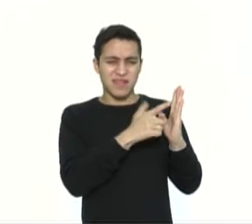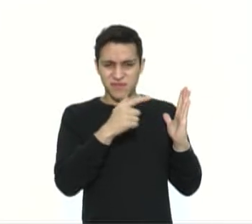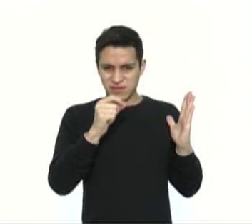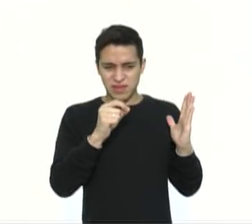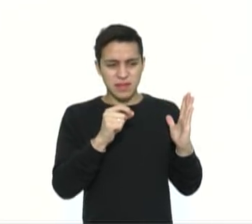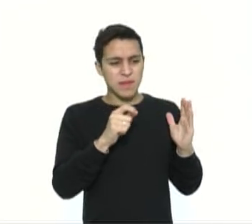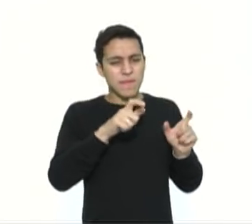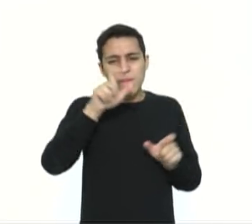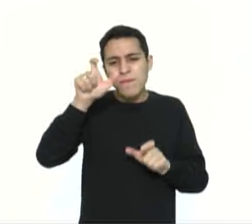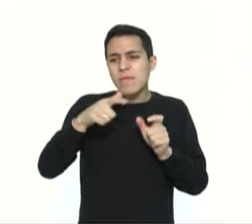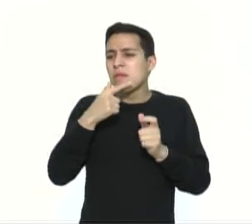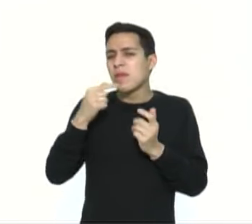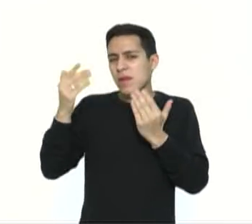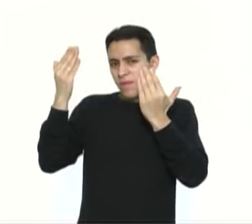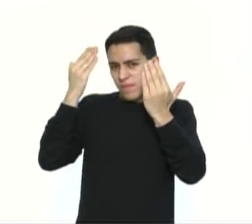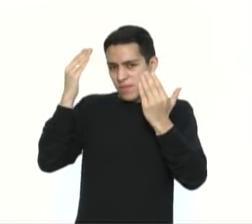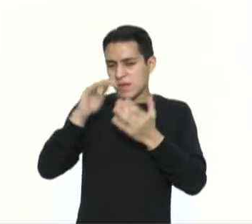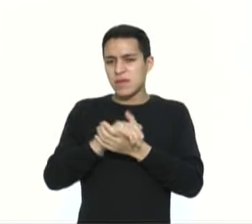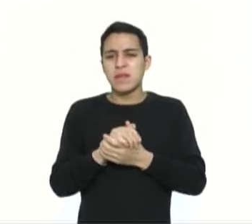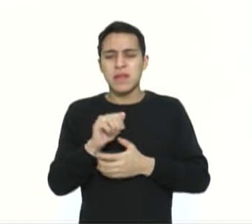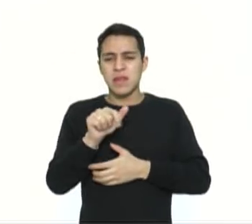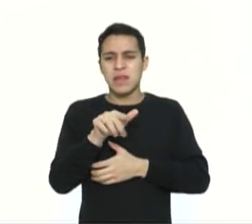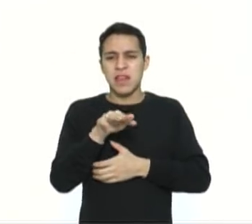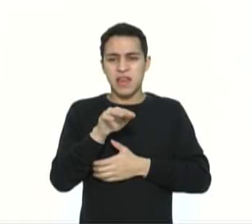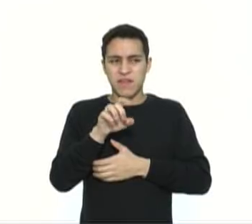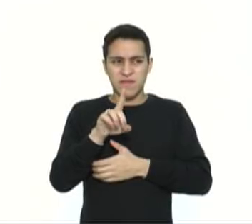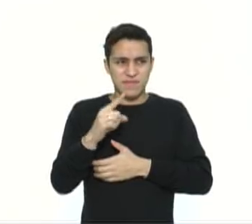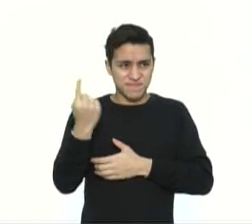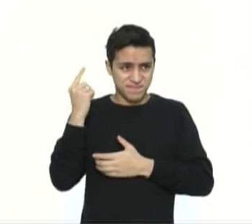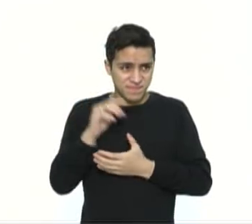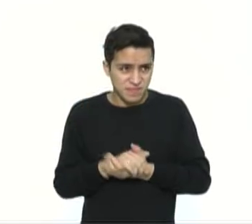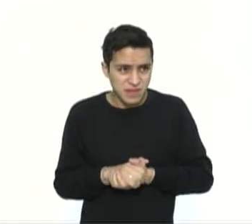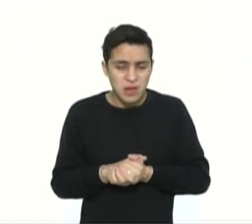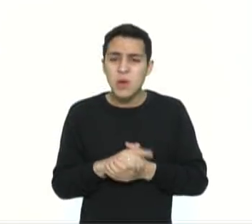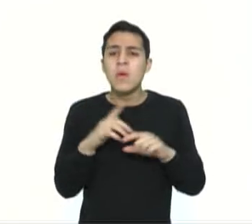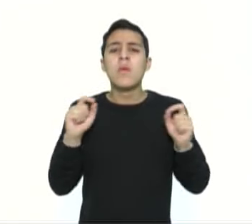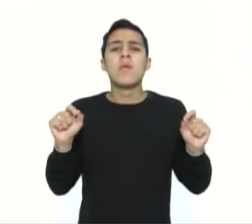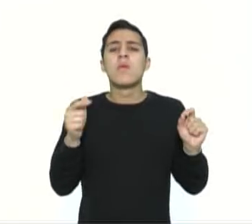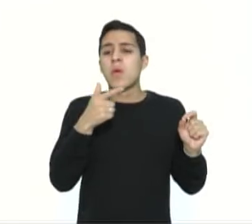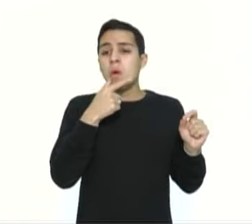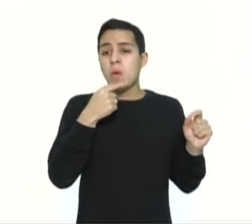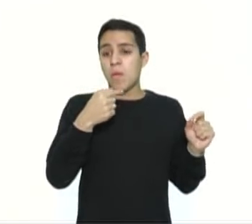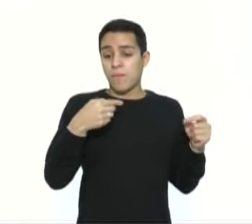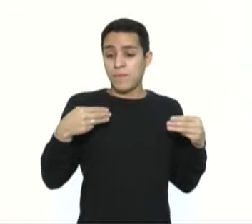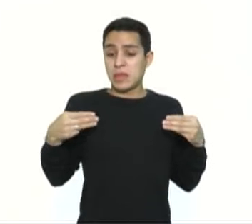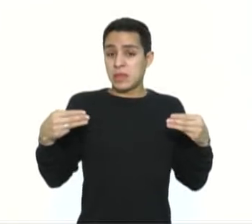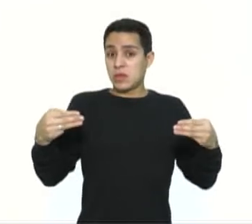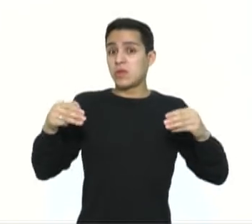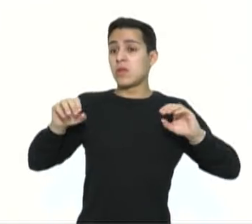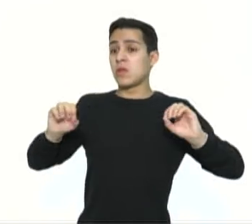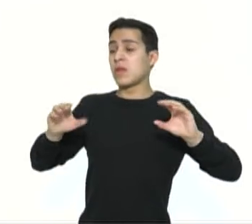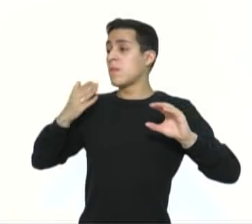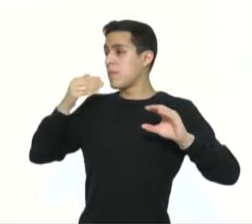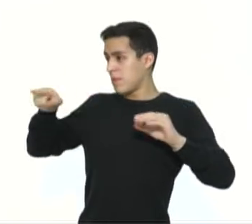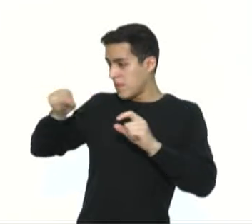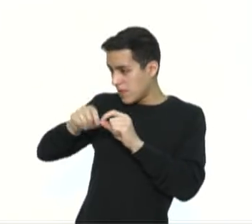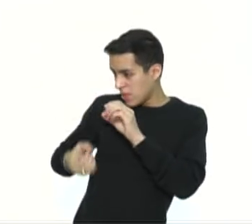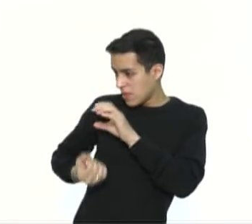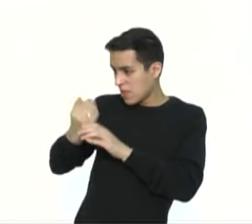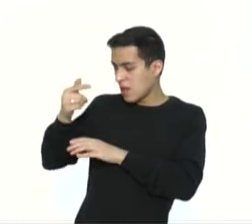pelo psicólogo francês Alfred Binet, a pedido do ministro da Educação de seu país. O